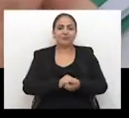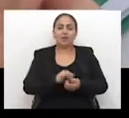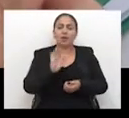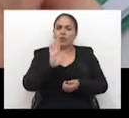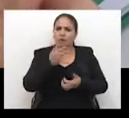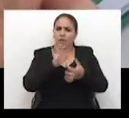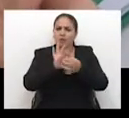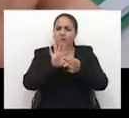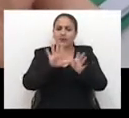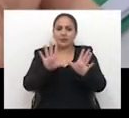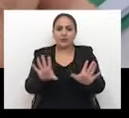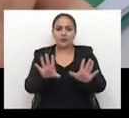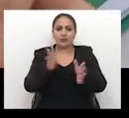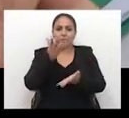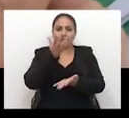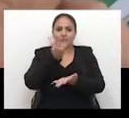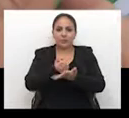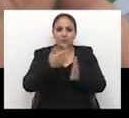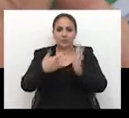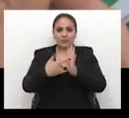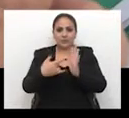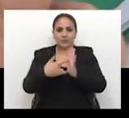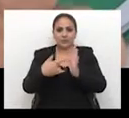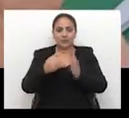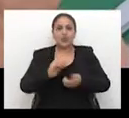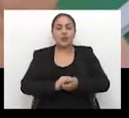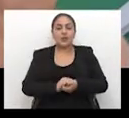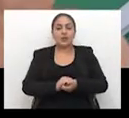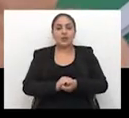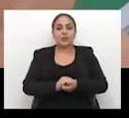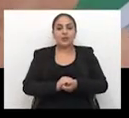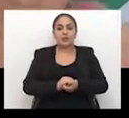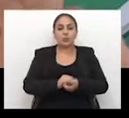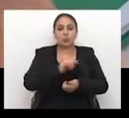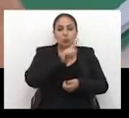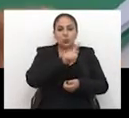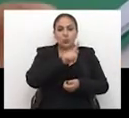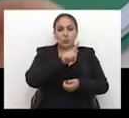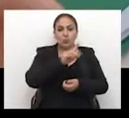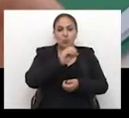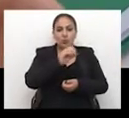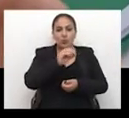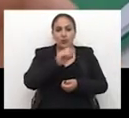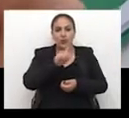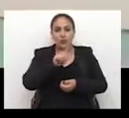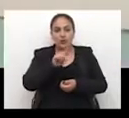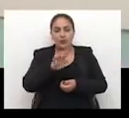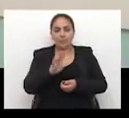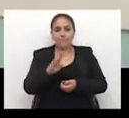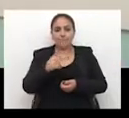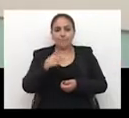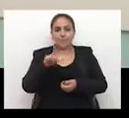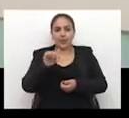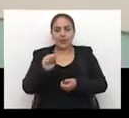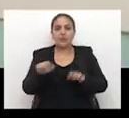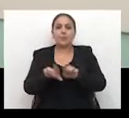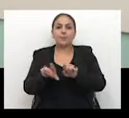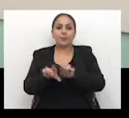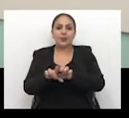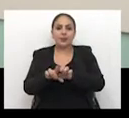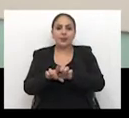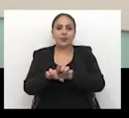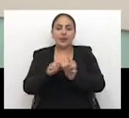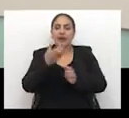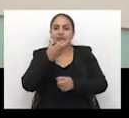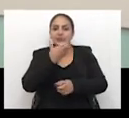o aplicativo já está disponível para download no google play e na apple store ele também vai conter